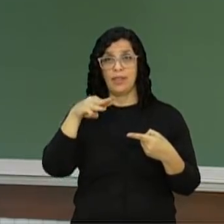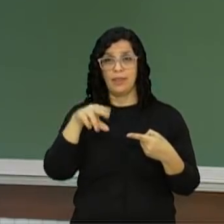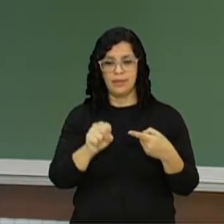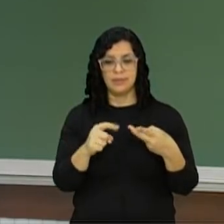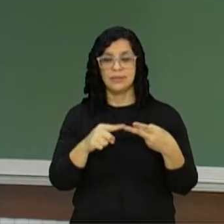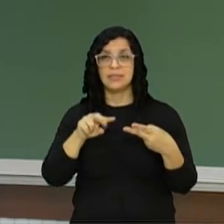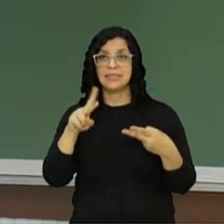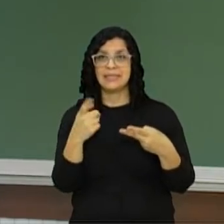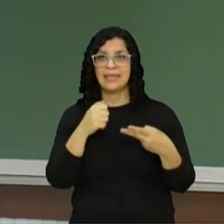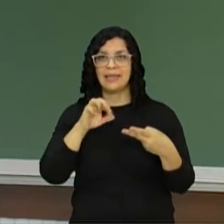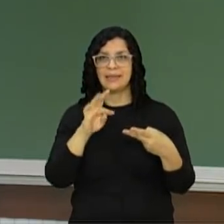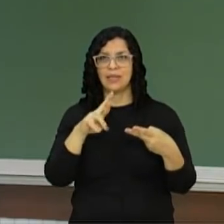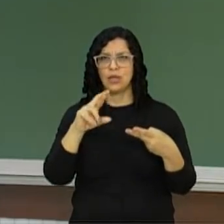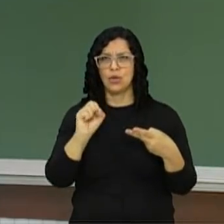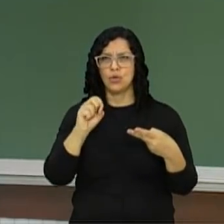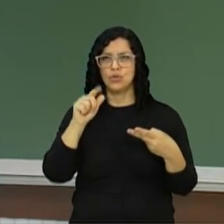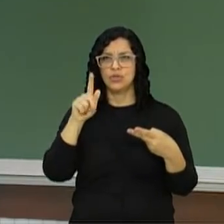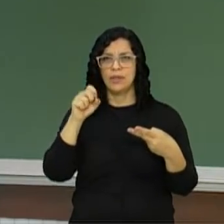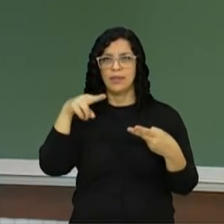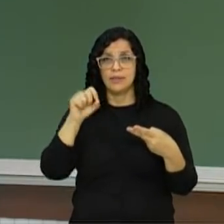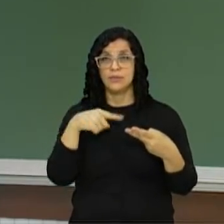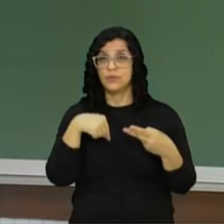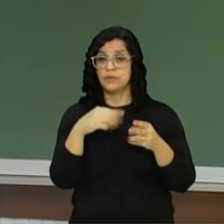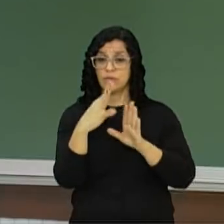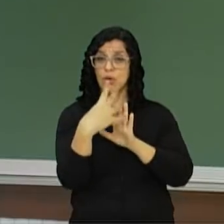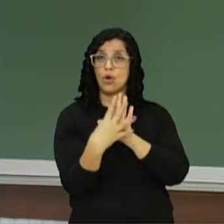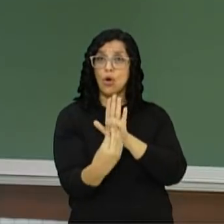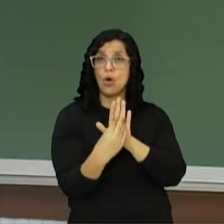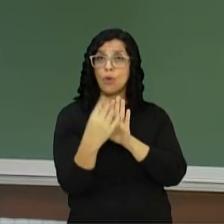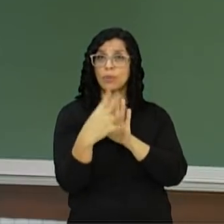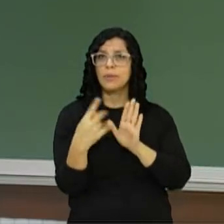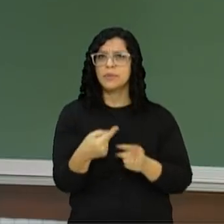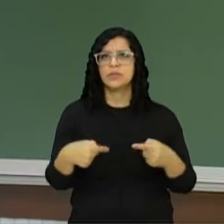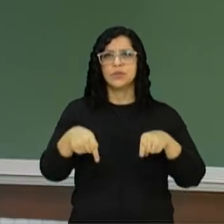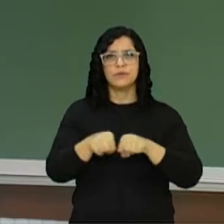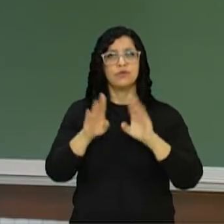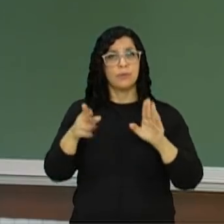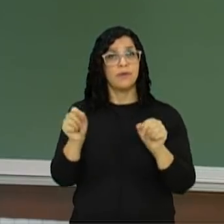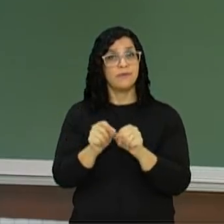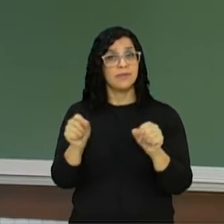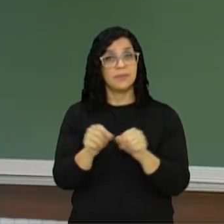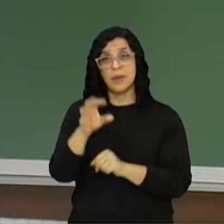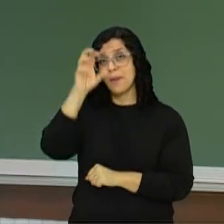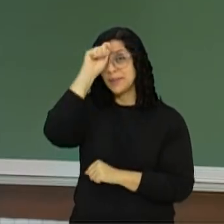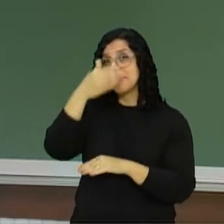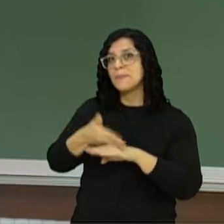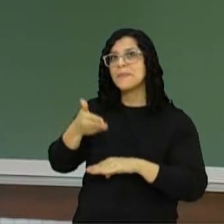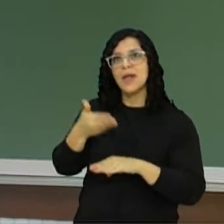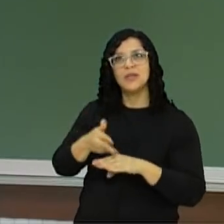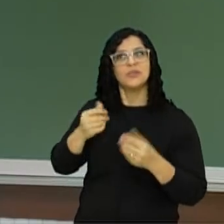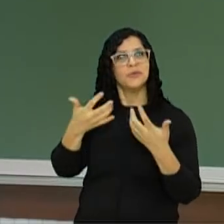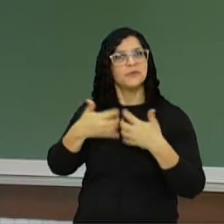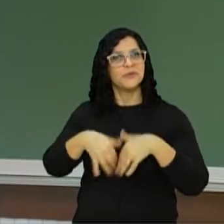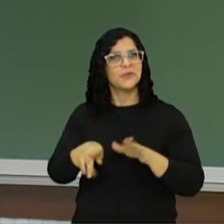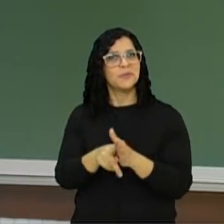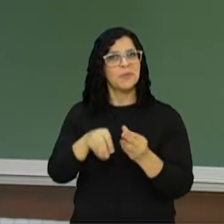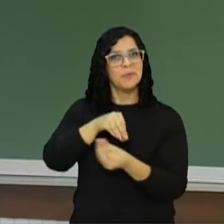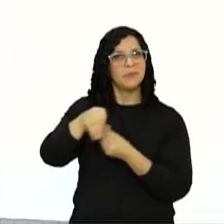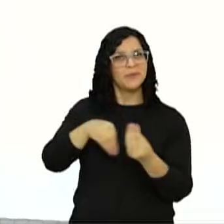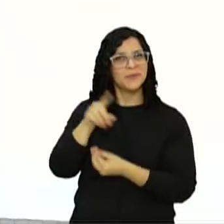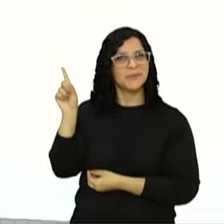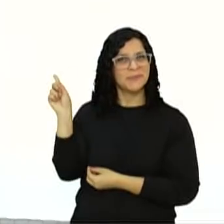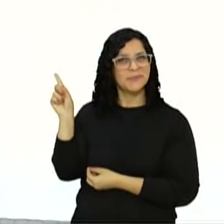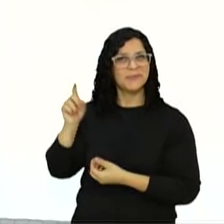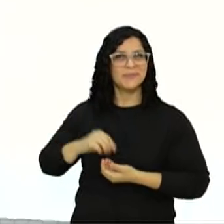Eu vou dar um tempinho para vocês copiarem esse mapa conceitual e eu já volto para a gente aprender na prática o que é uma mistura